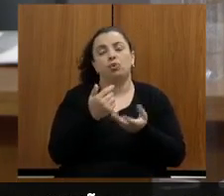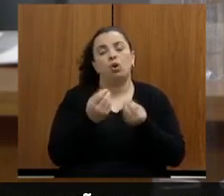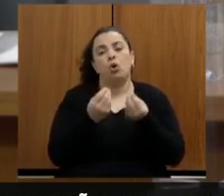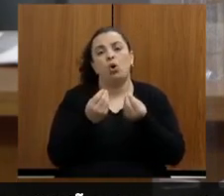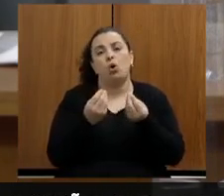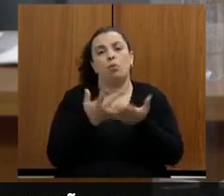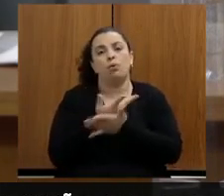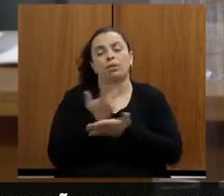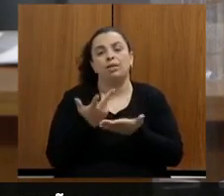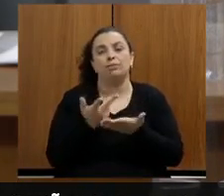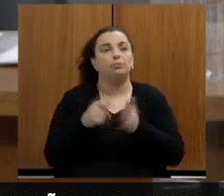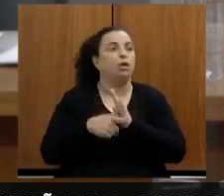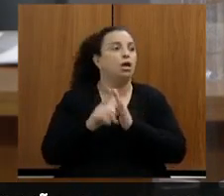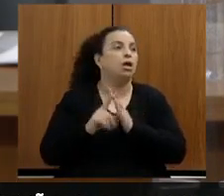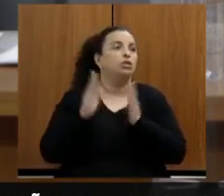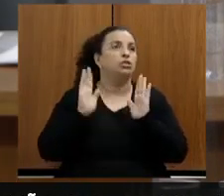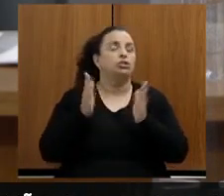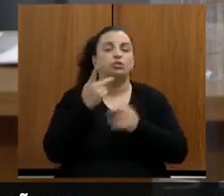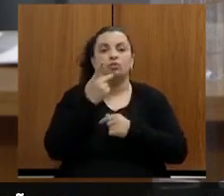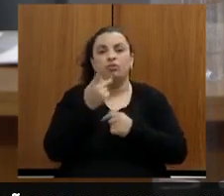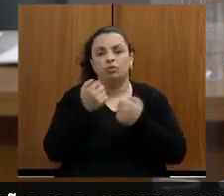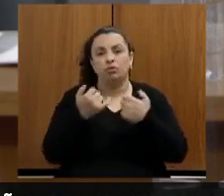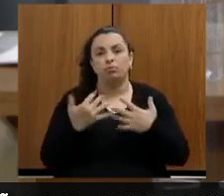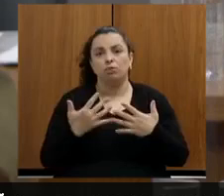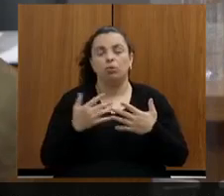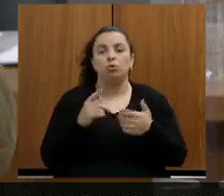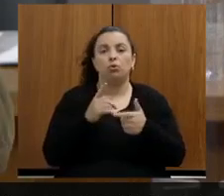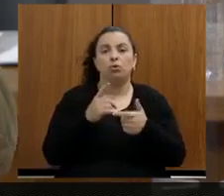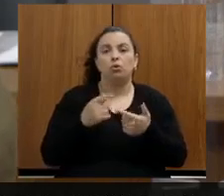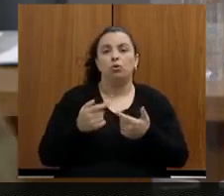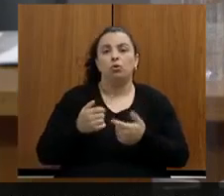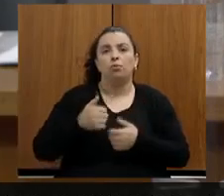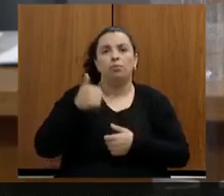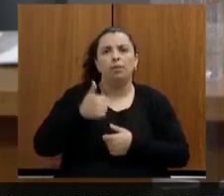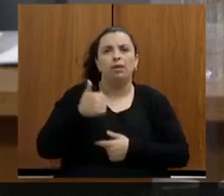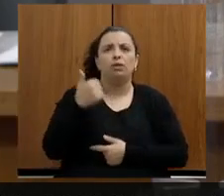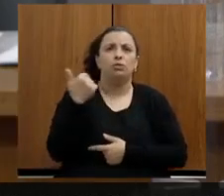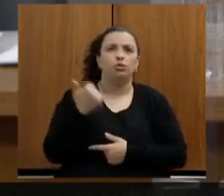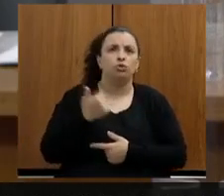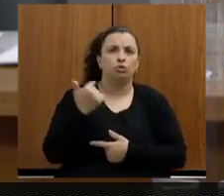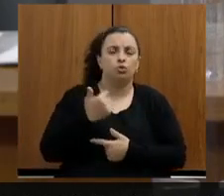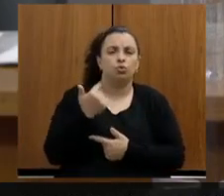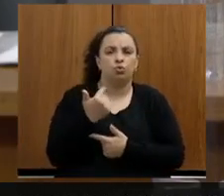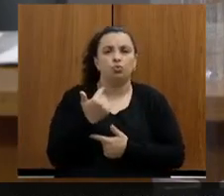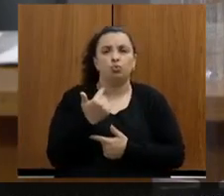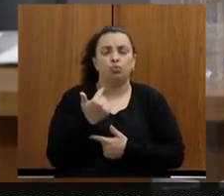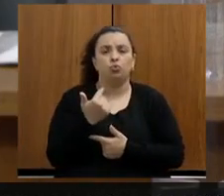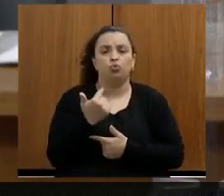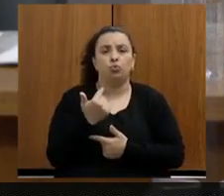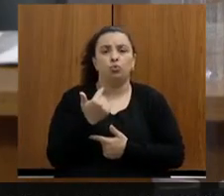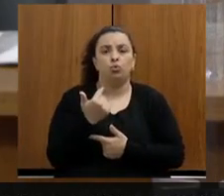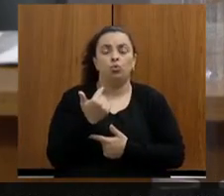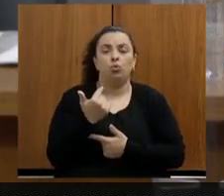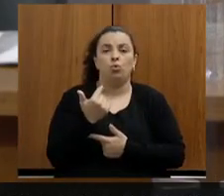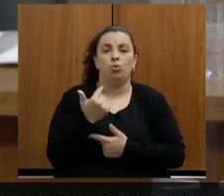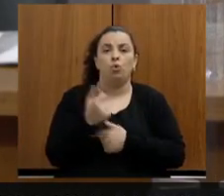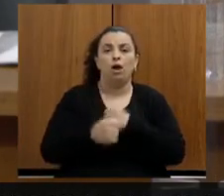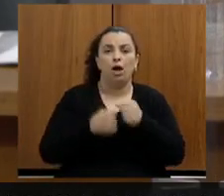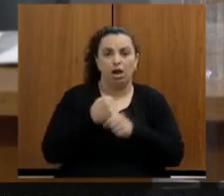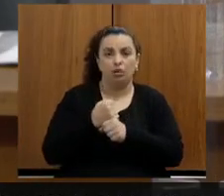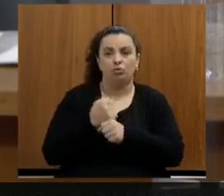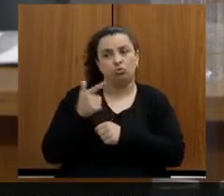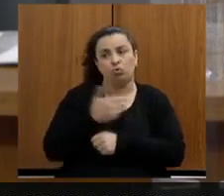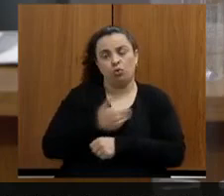é realmente né no primeiro segundo e segundo é segundo ano né do do